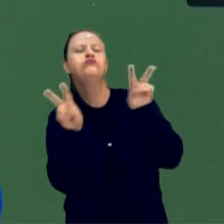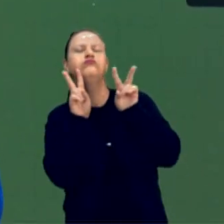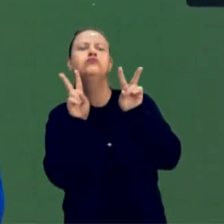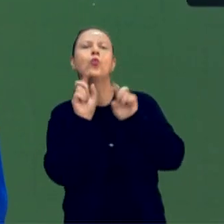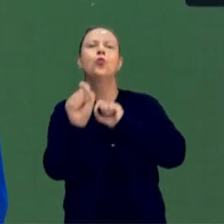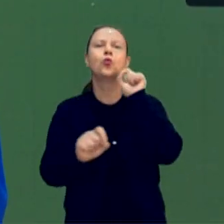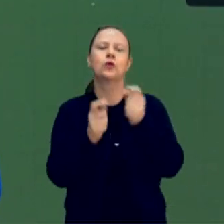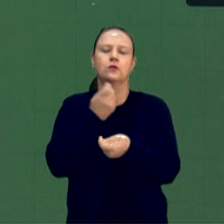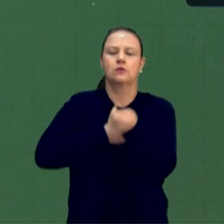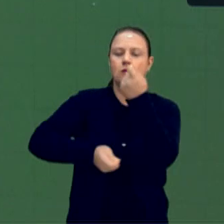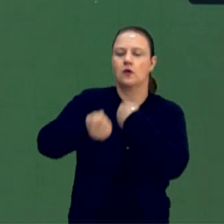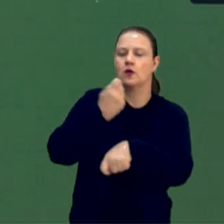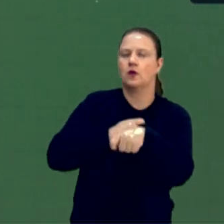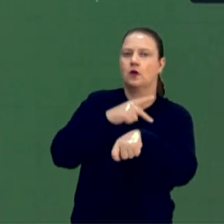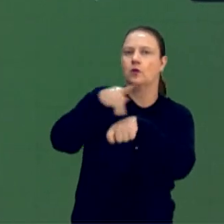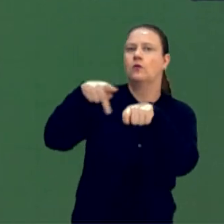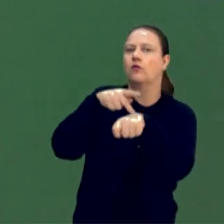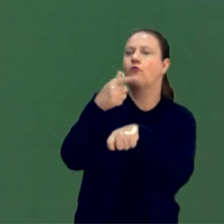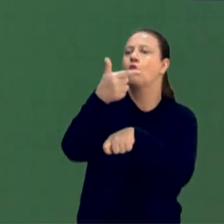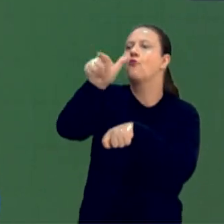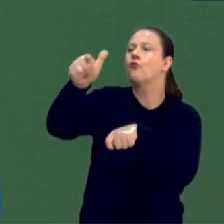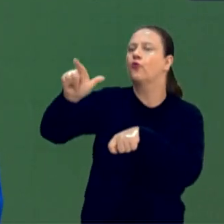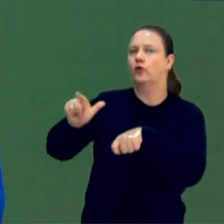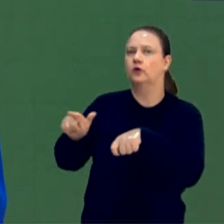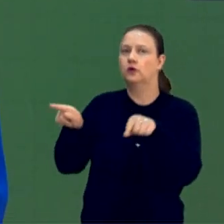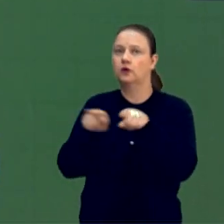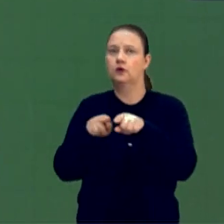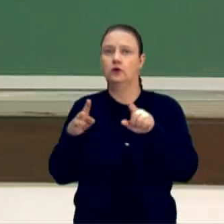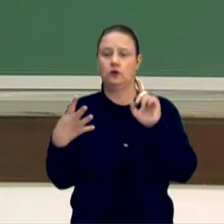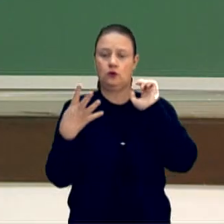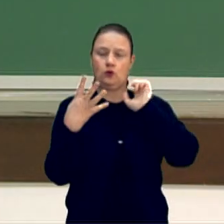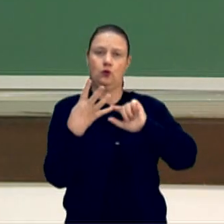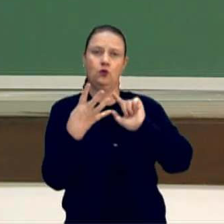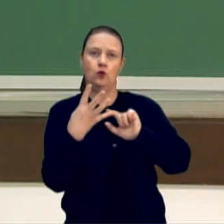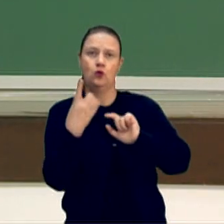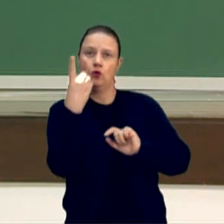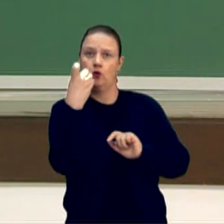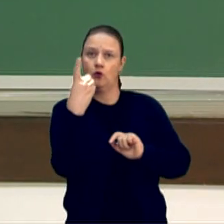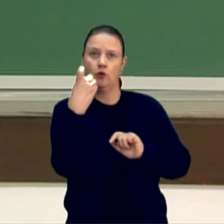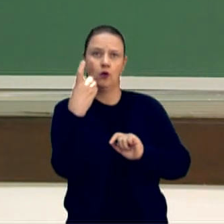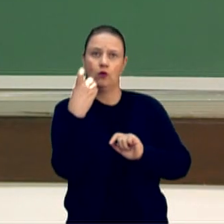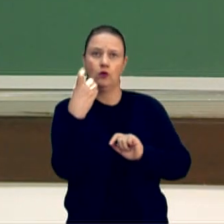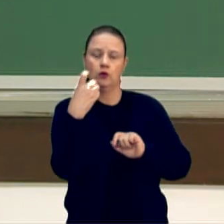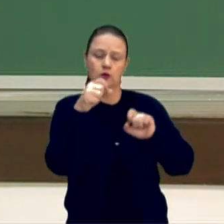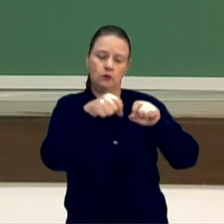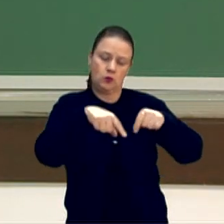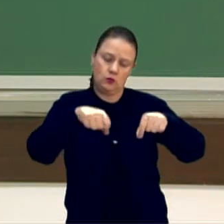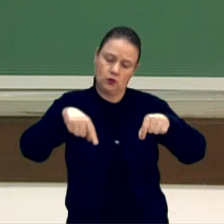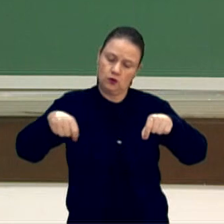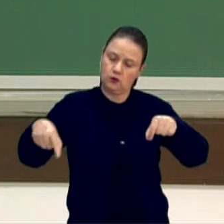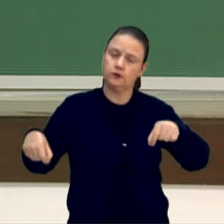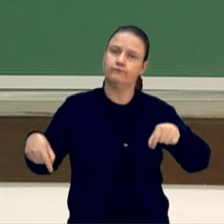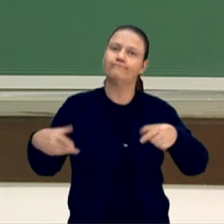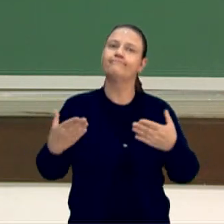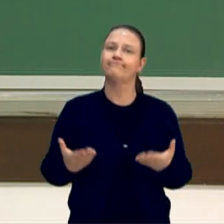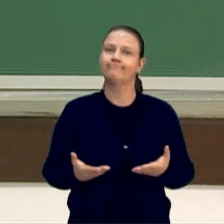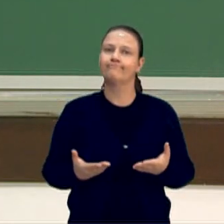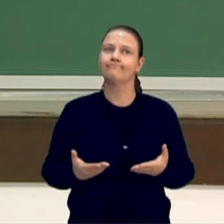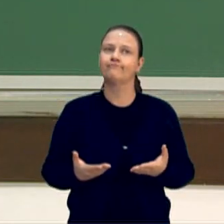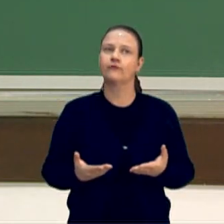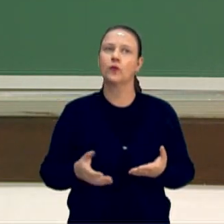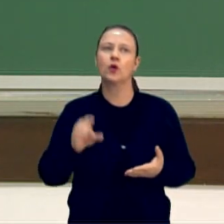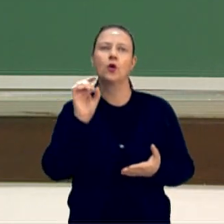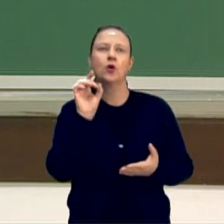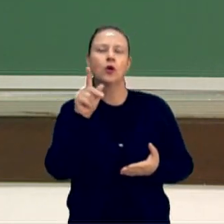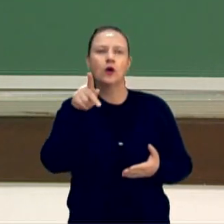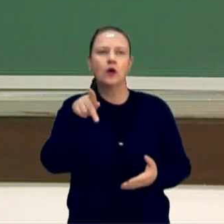externo. E quarto, monocultura, uma única cultura praticada. Veja que só essa